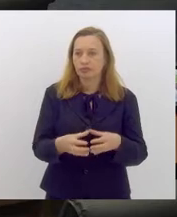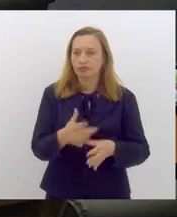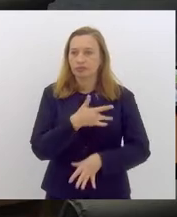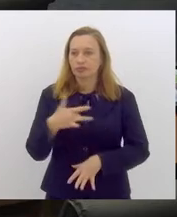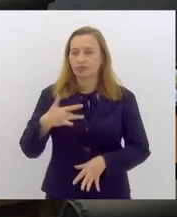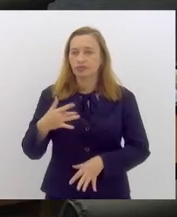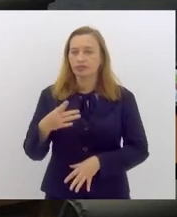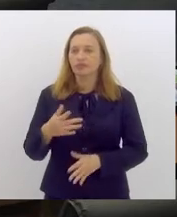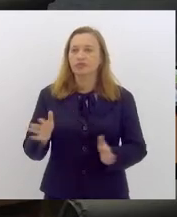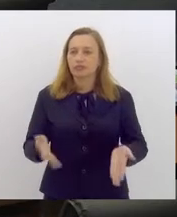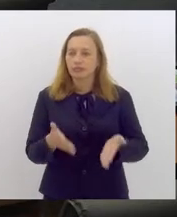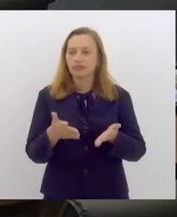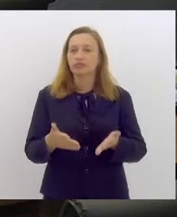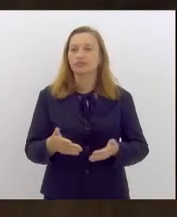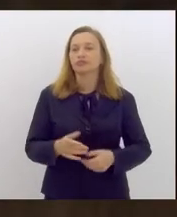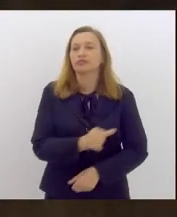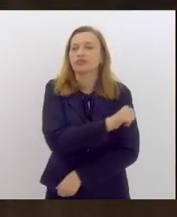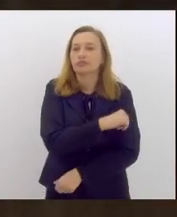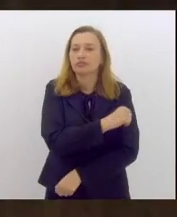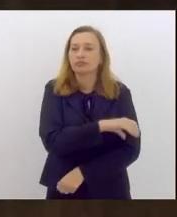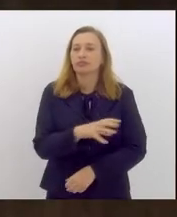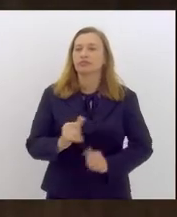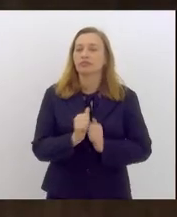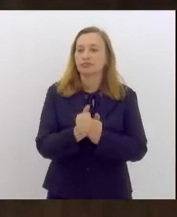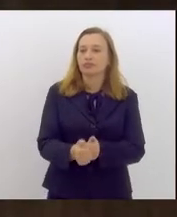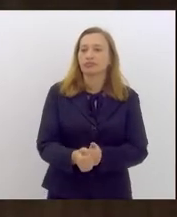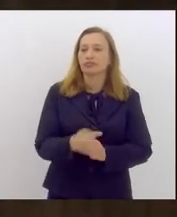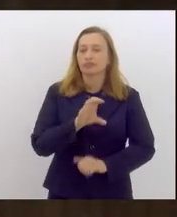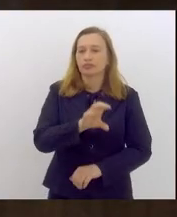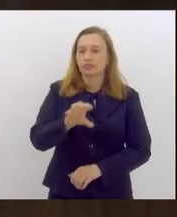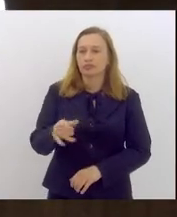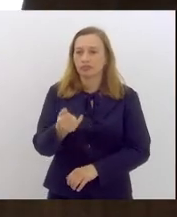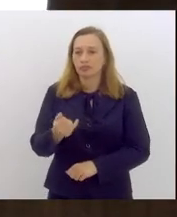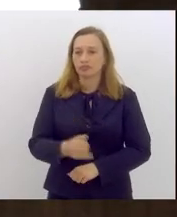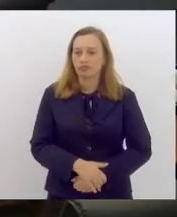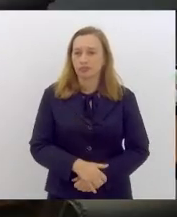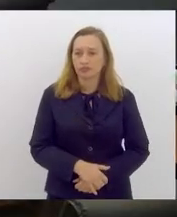deputada enfermeira Rejane, nosso parecer acompanha o parecer da CCJ.